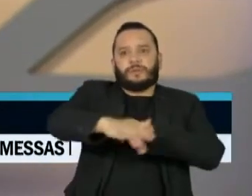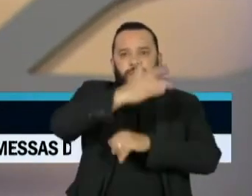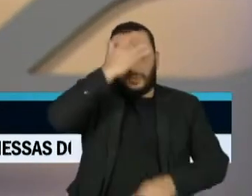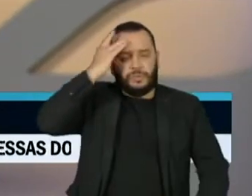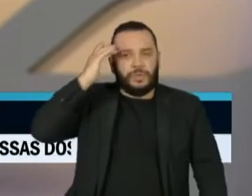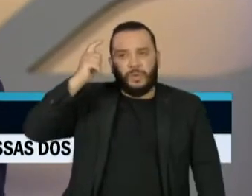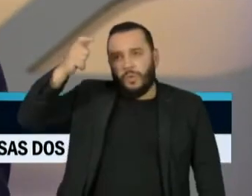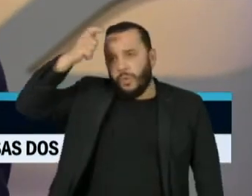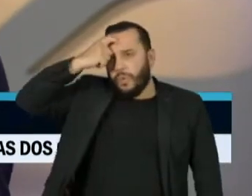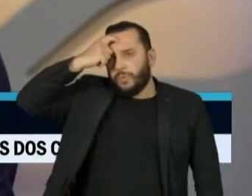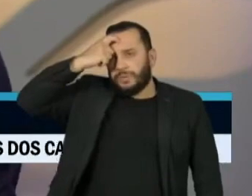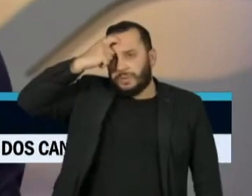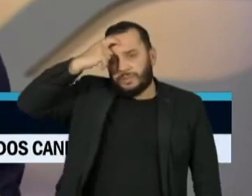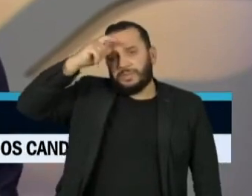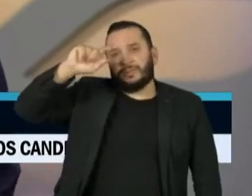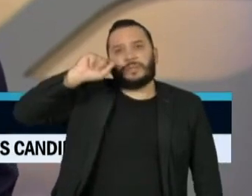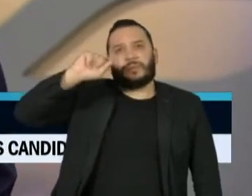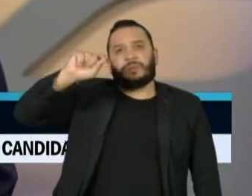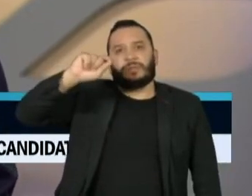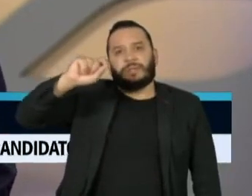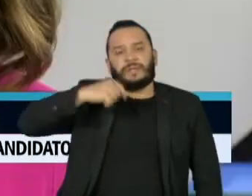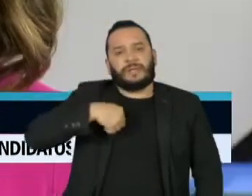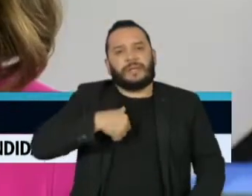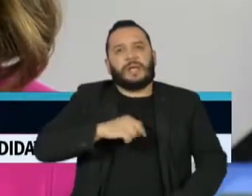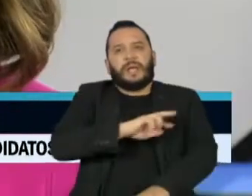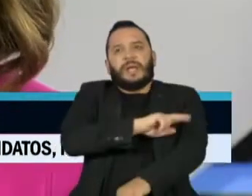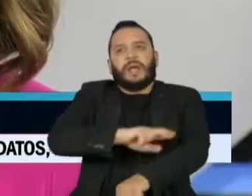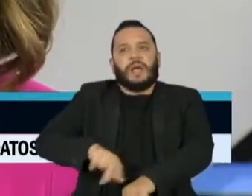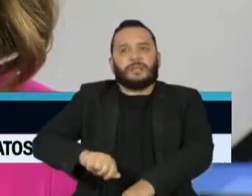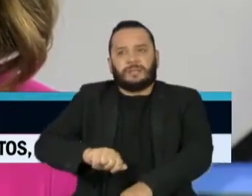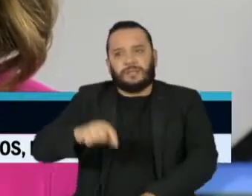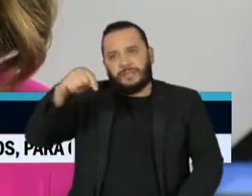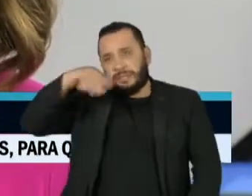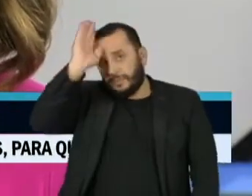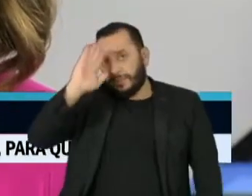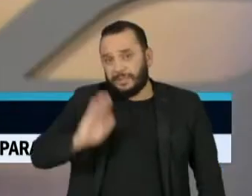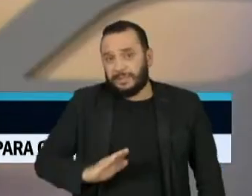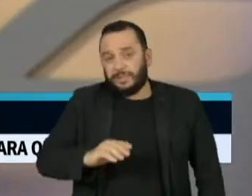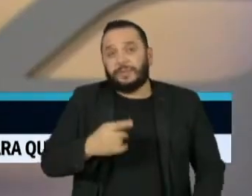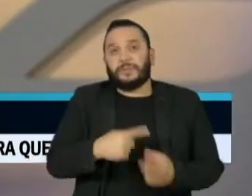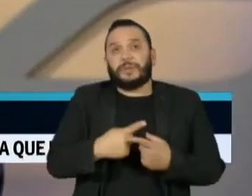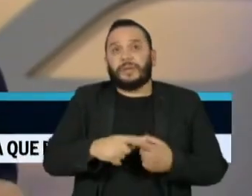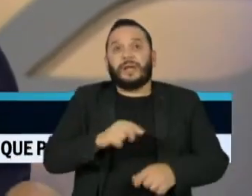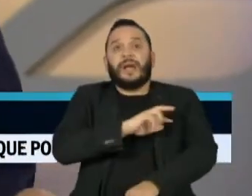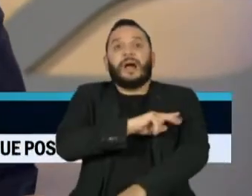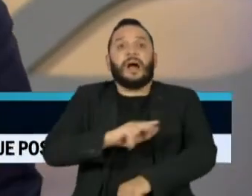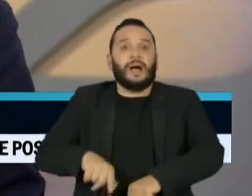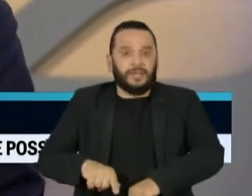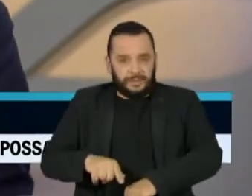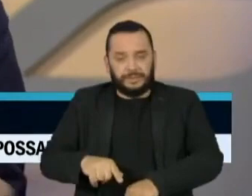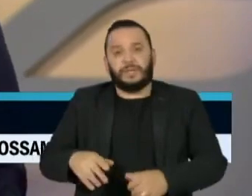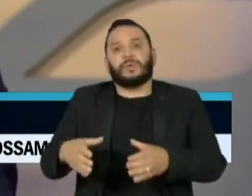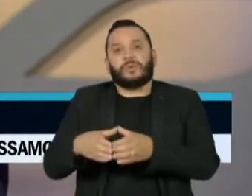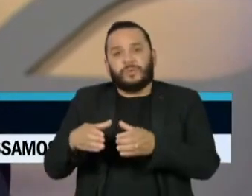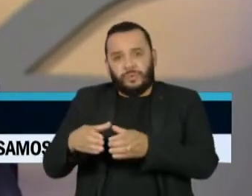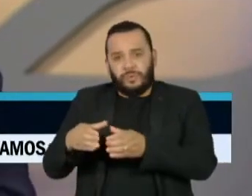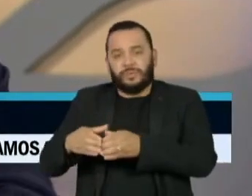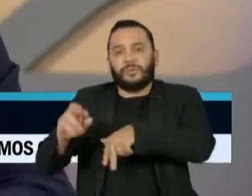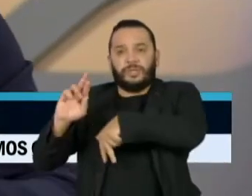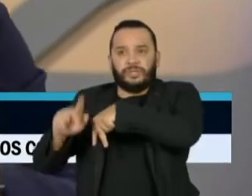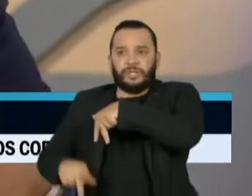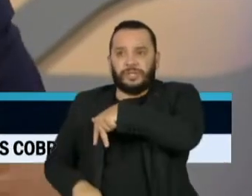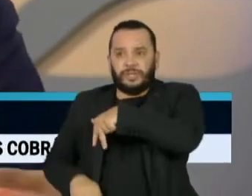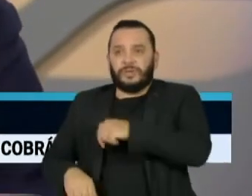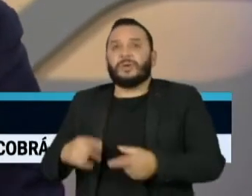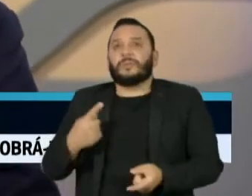de pessoas em relação à raça no nosso país, né? Porque raça, classe e gênero. Por que que eu coloco raça primeiro? Porque o